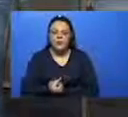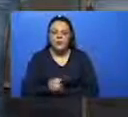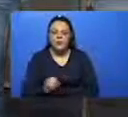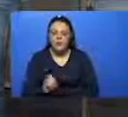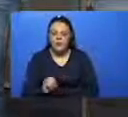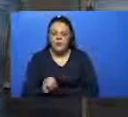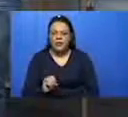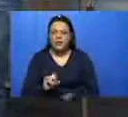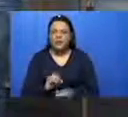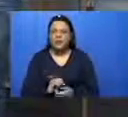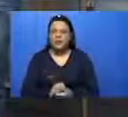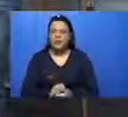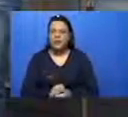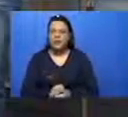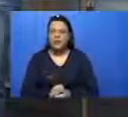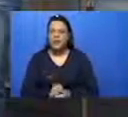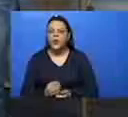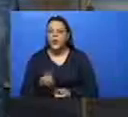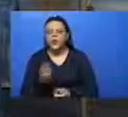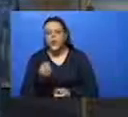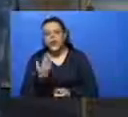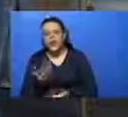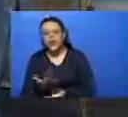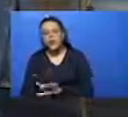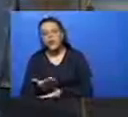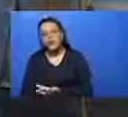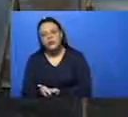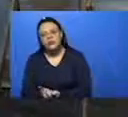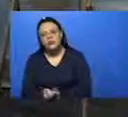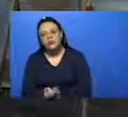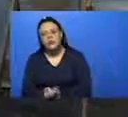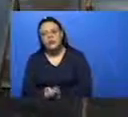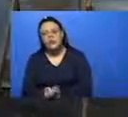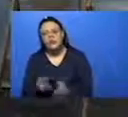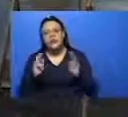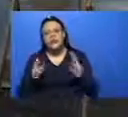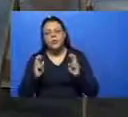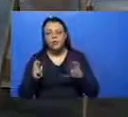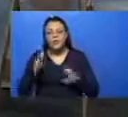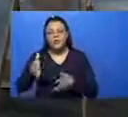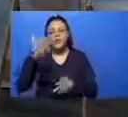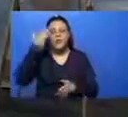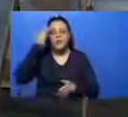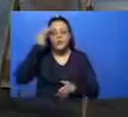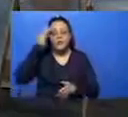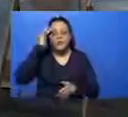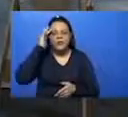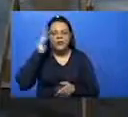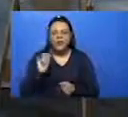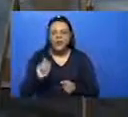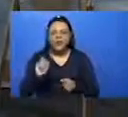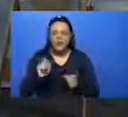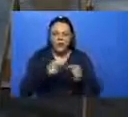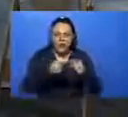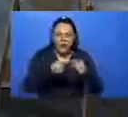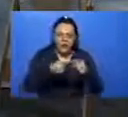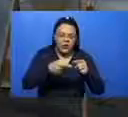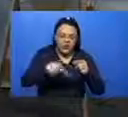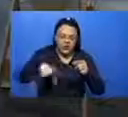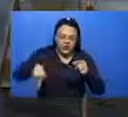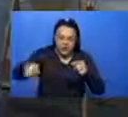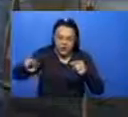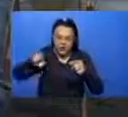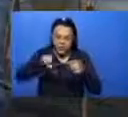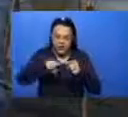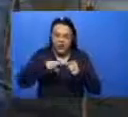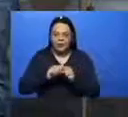360. Bom, pessoal, essa é a nossa aula de hoje. Espero que vocês tenham entendido o que é um setor circular. Esqueceu